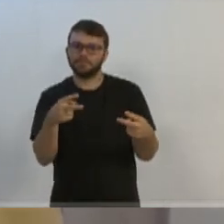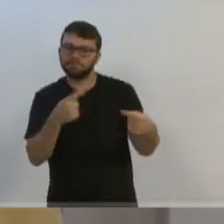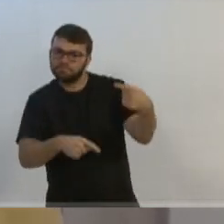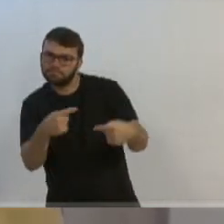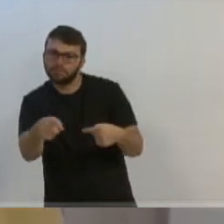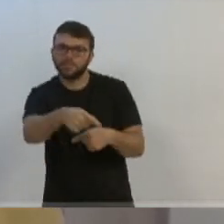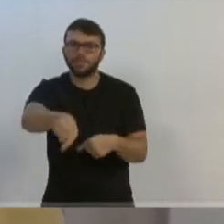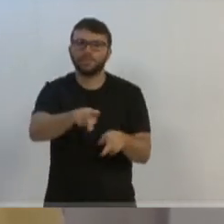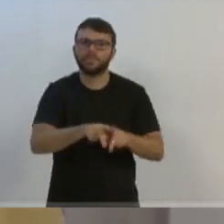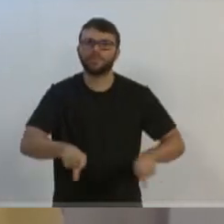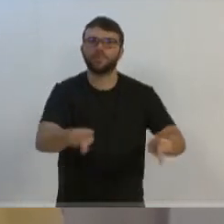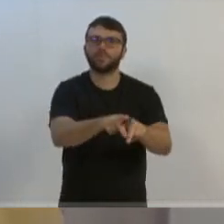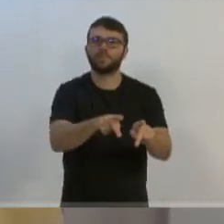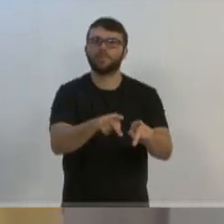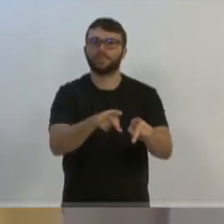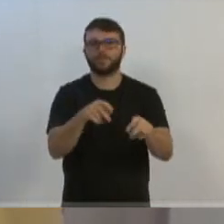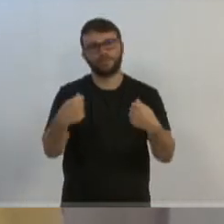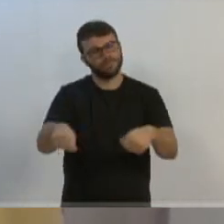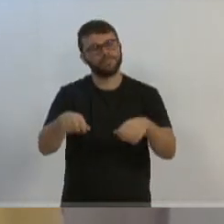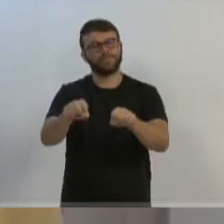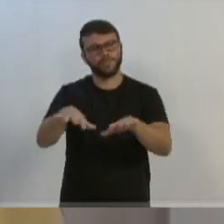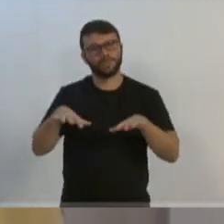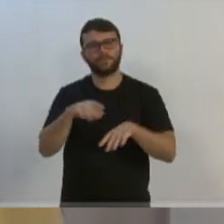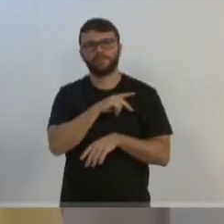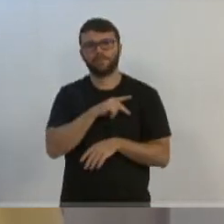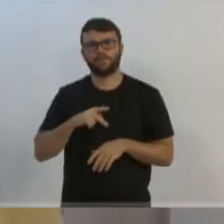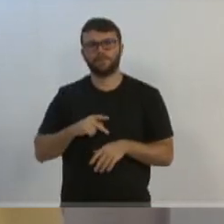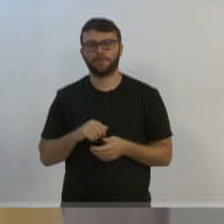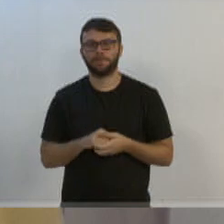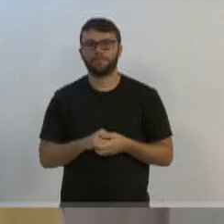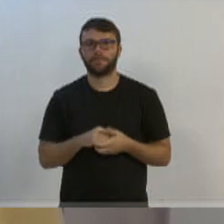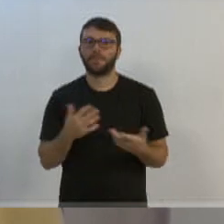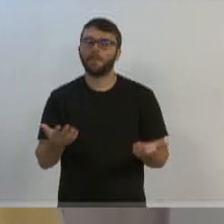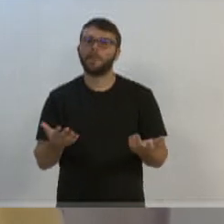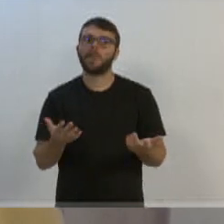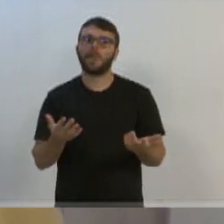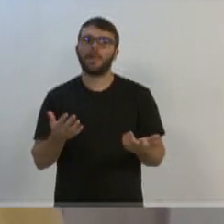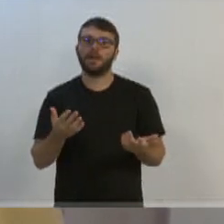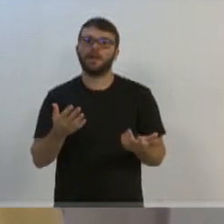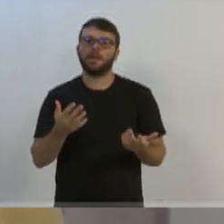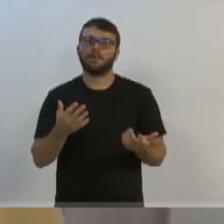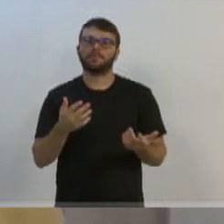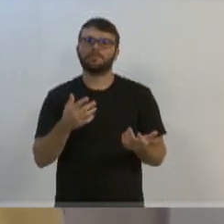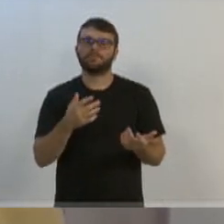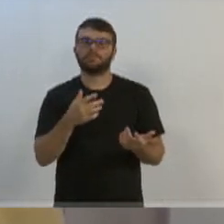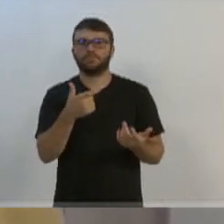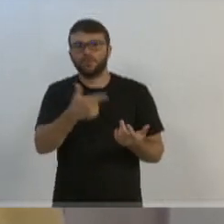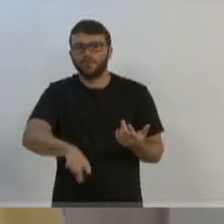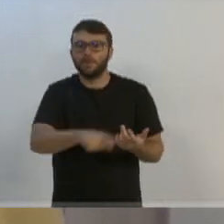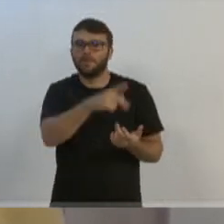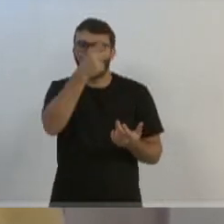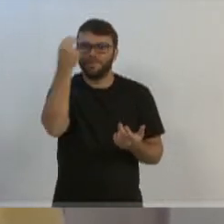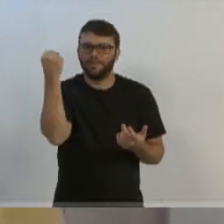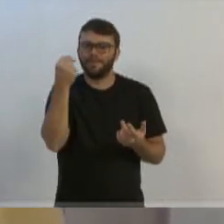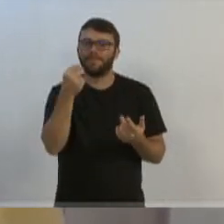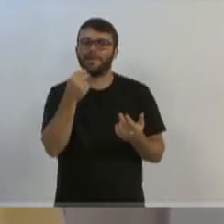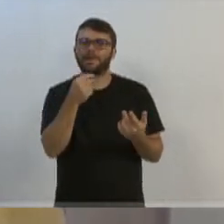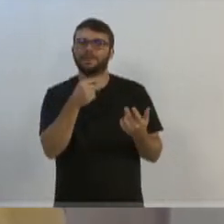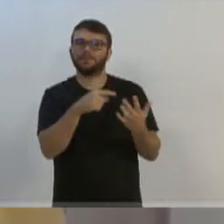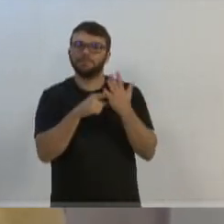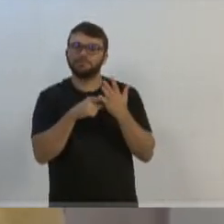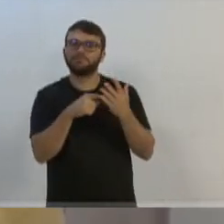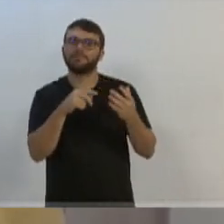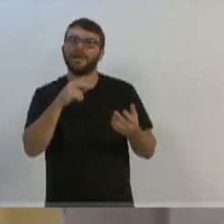a audiência pública. Por isso, primeiro, destacar aqui que o governo, mais uma vez, é um erro, é um tanto